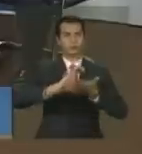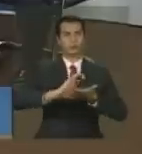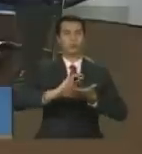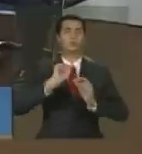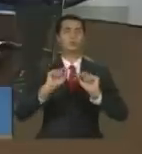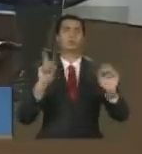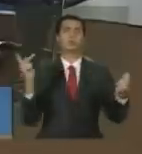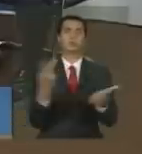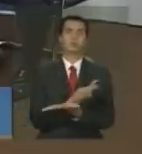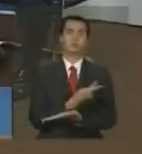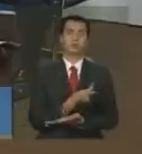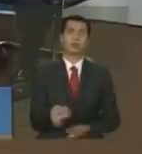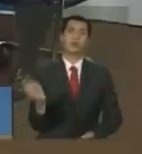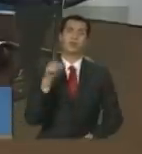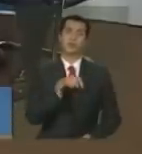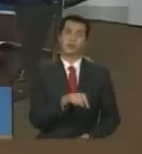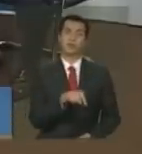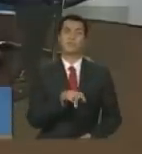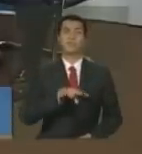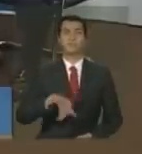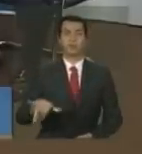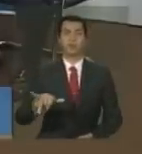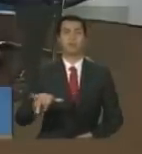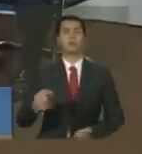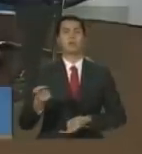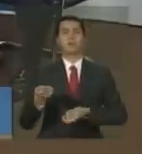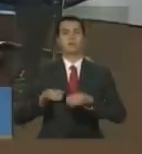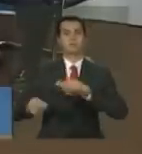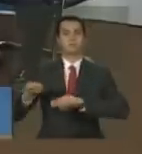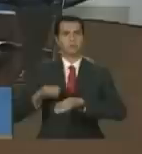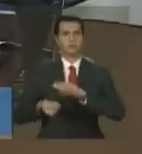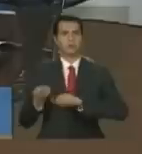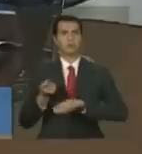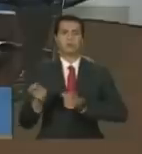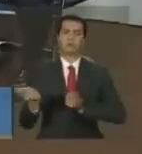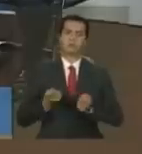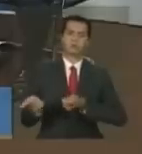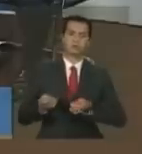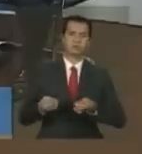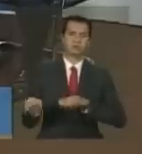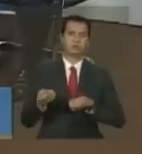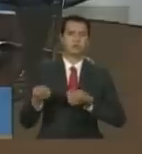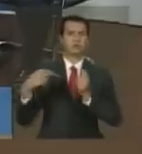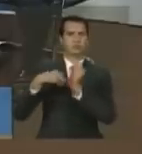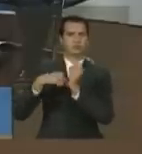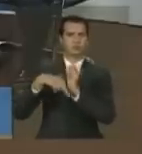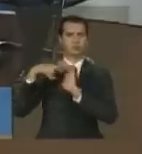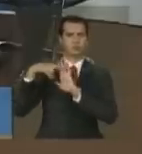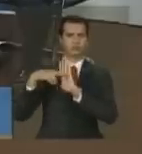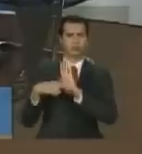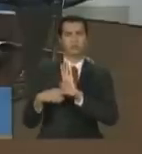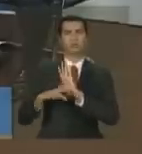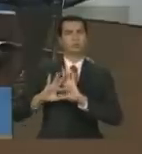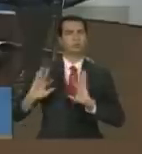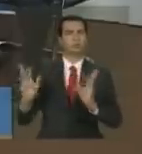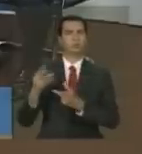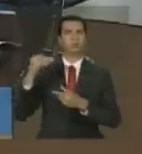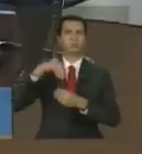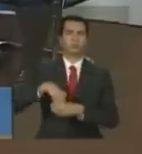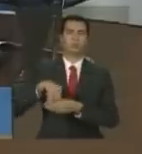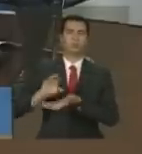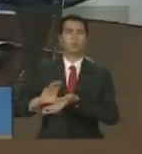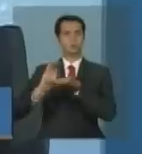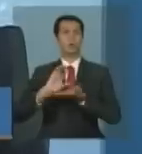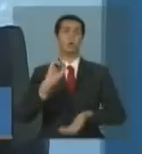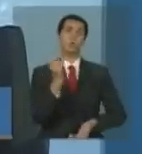uma opção. Ele irá optar se será o administrador titular, quer dizer, o gestor da senha, o gestor do acesso do conselho